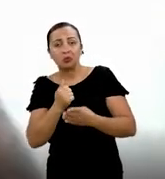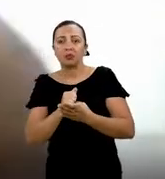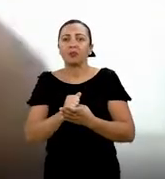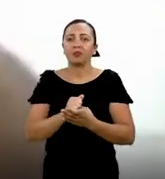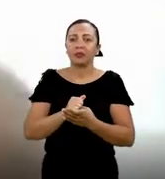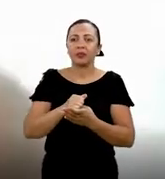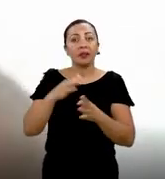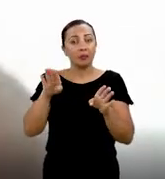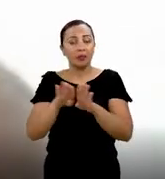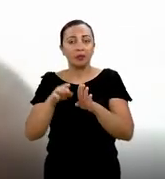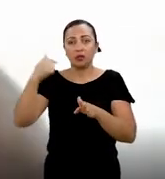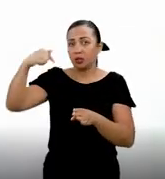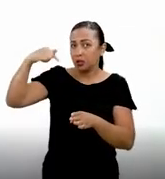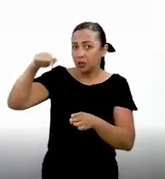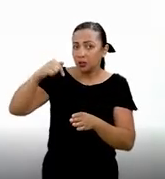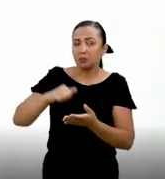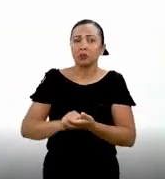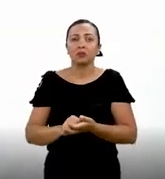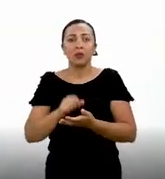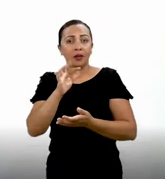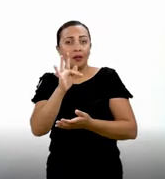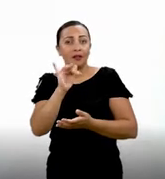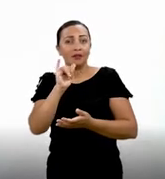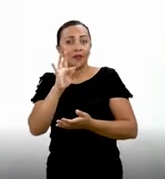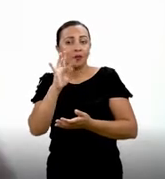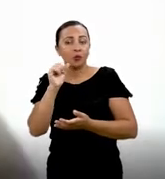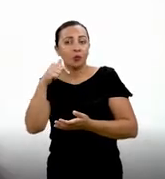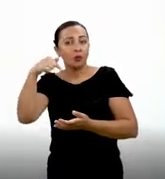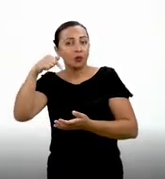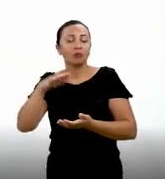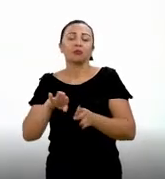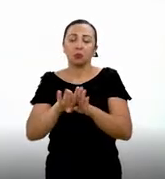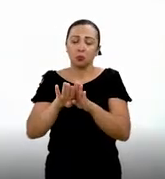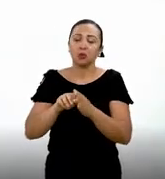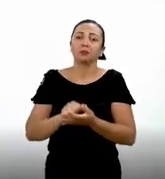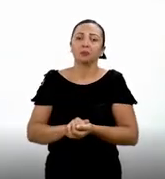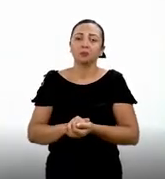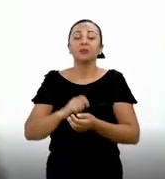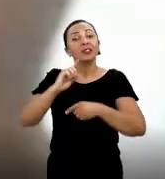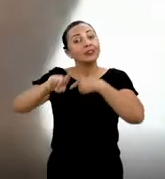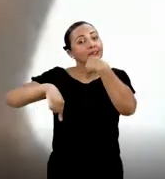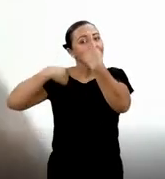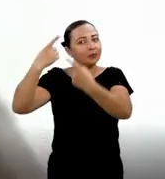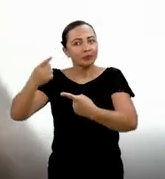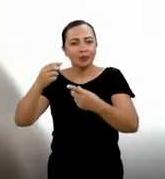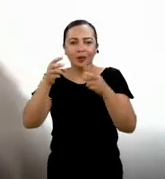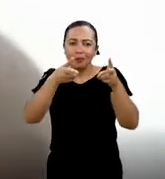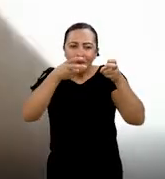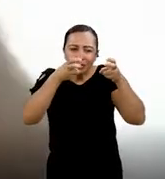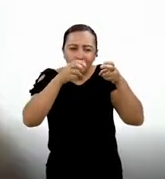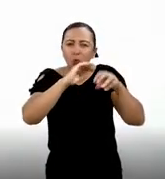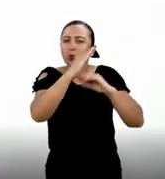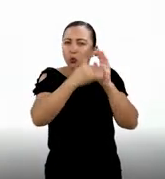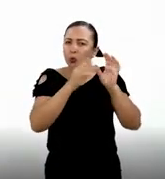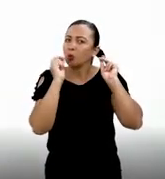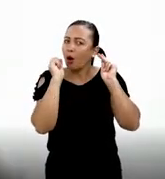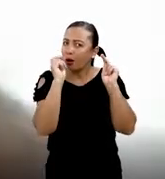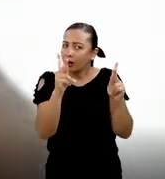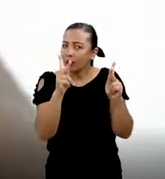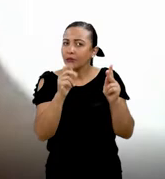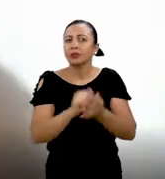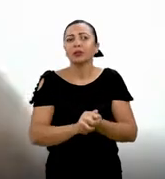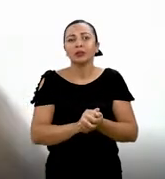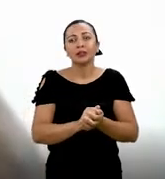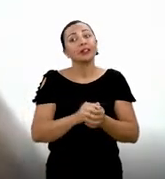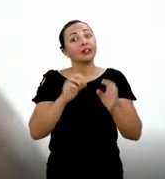fitoquímicos e químicos na e posteriormente depois que a gente viu que estava tudo ok e que inclusive